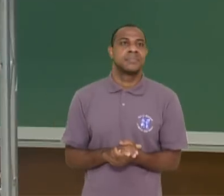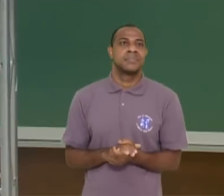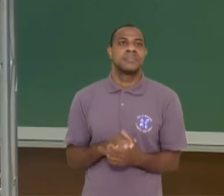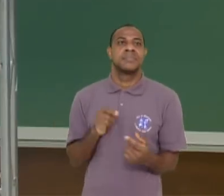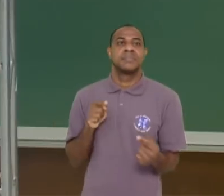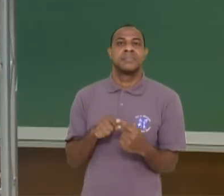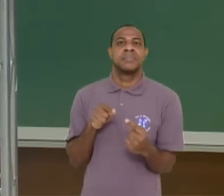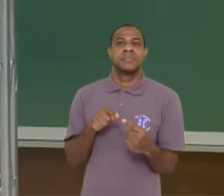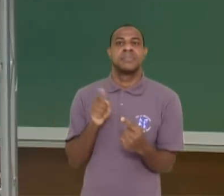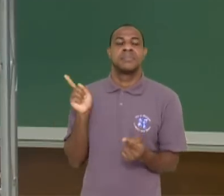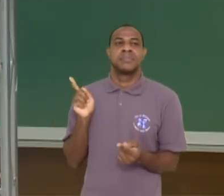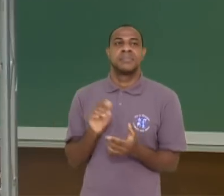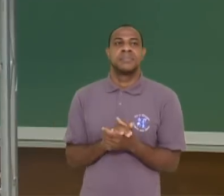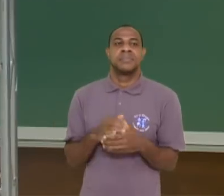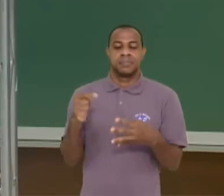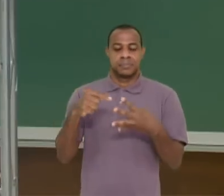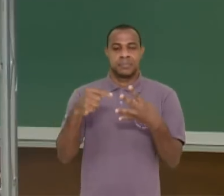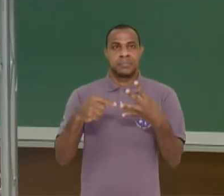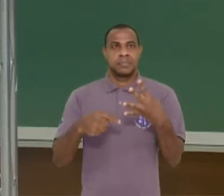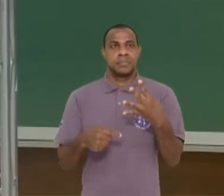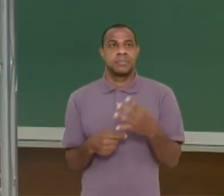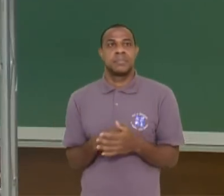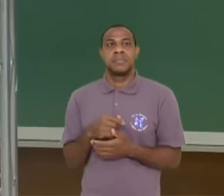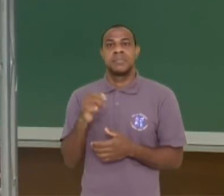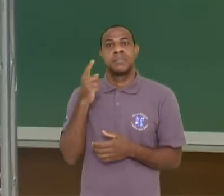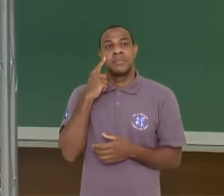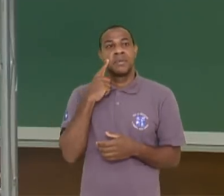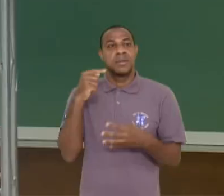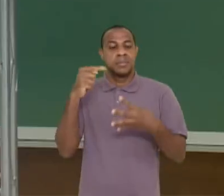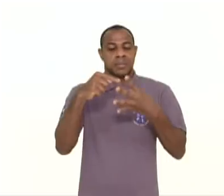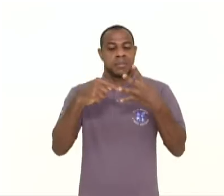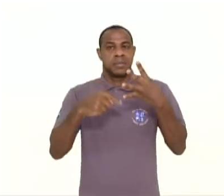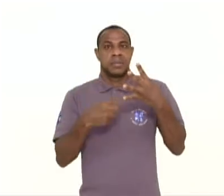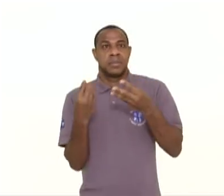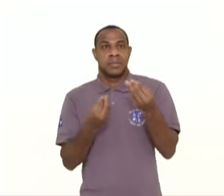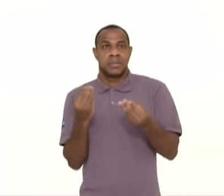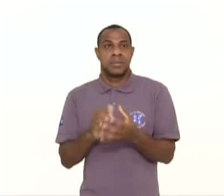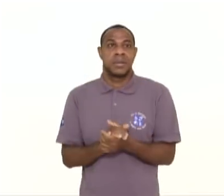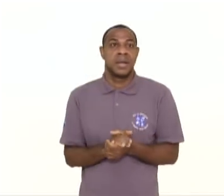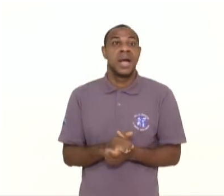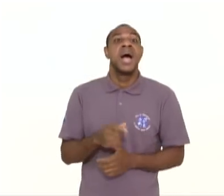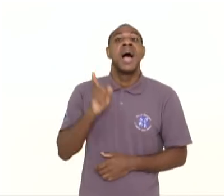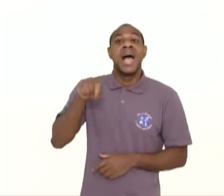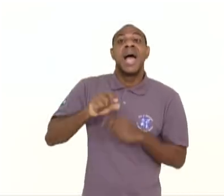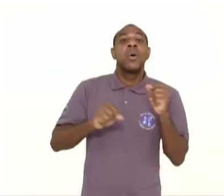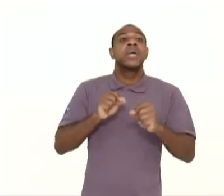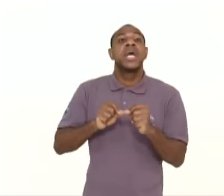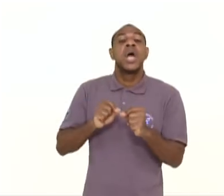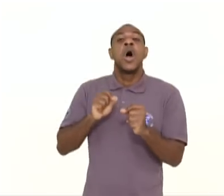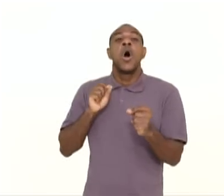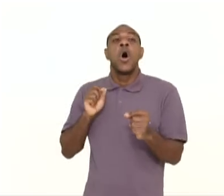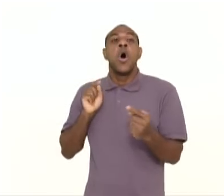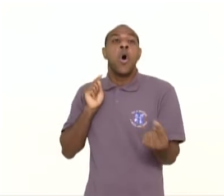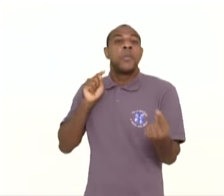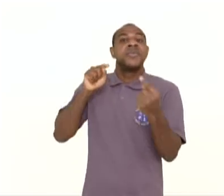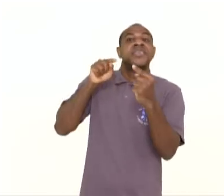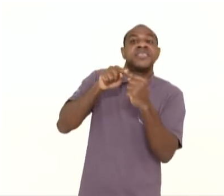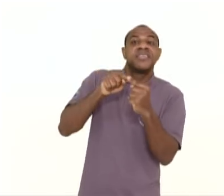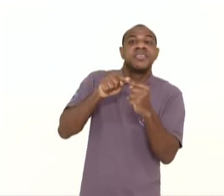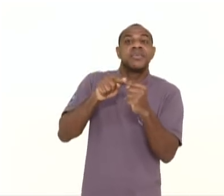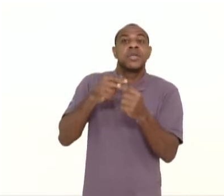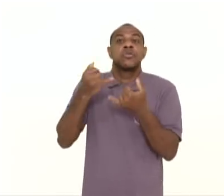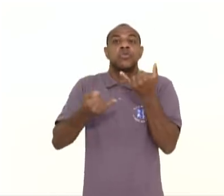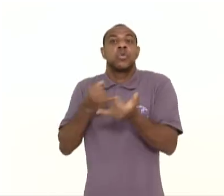faz os apontamentos, faz anotações e marca a resposta correta. Temos o que aqui? São objetivos do jogo de